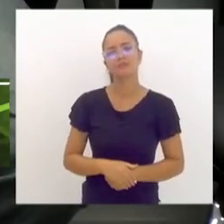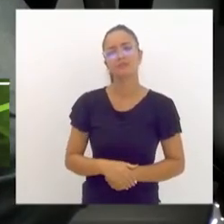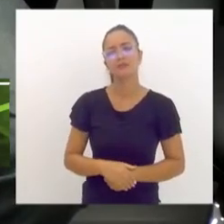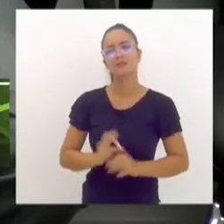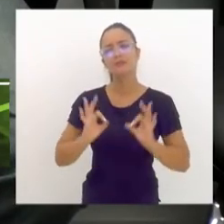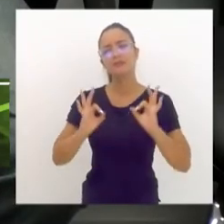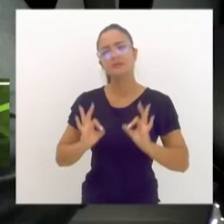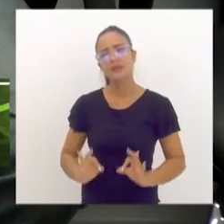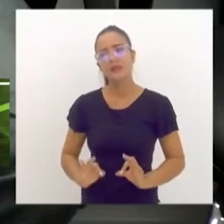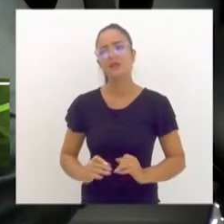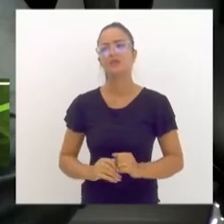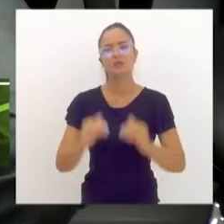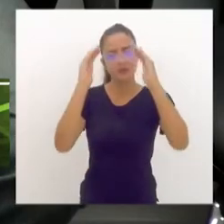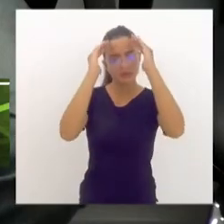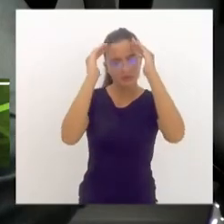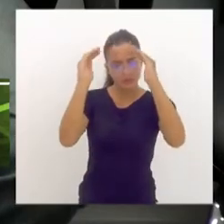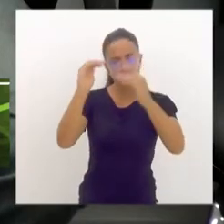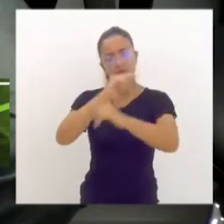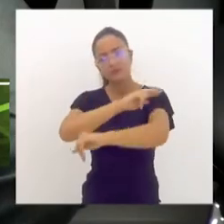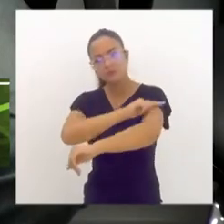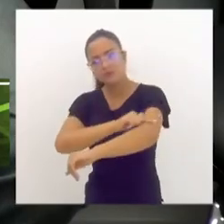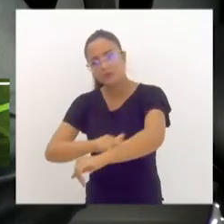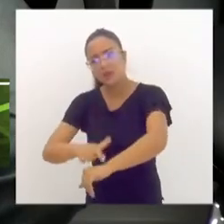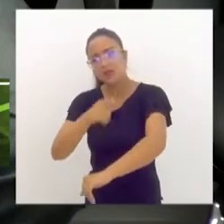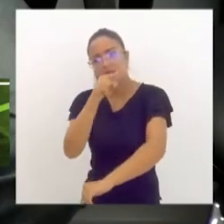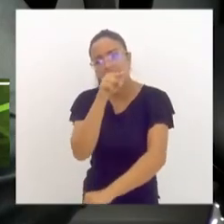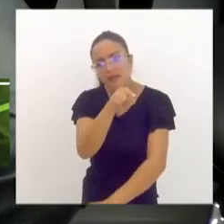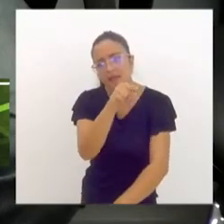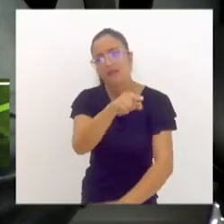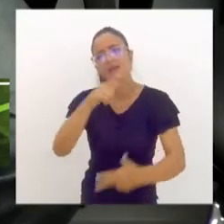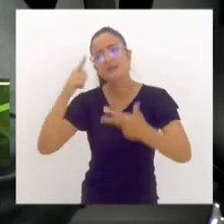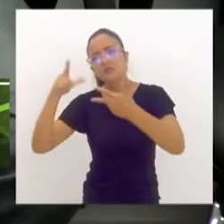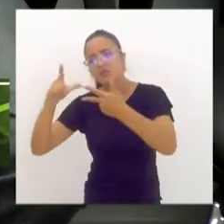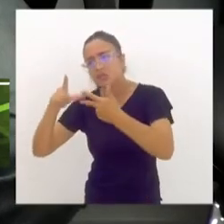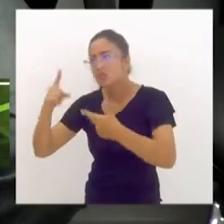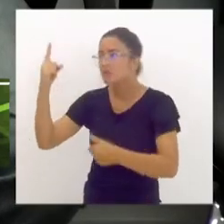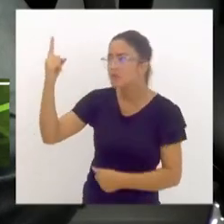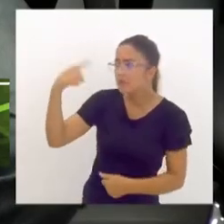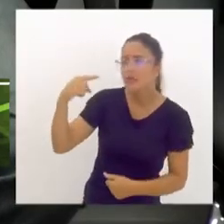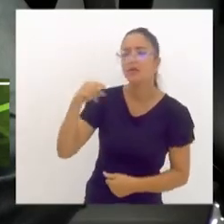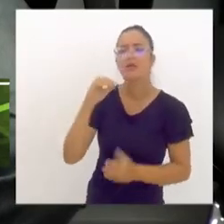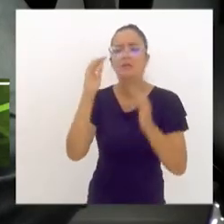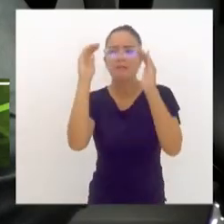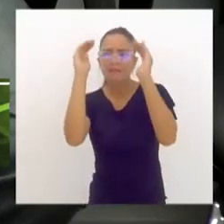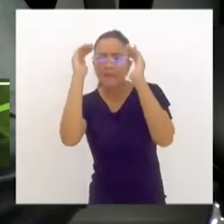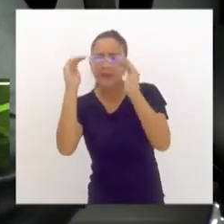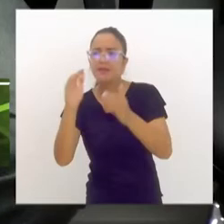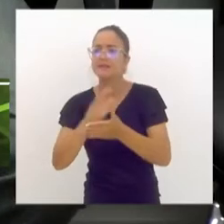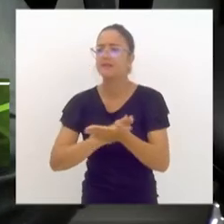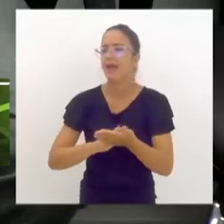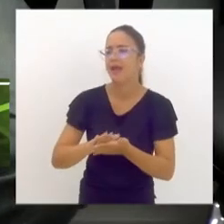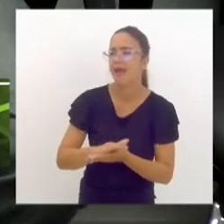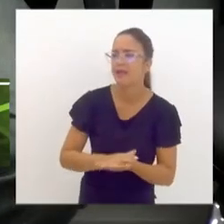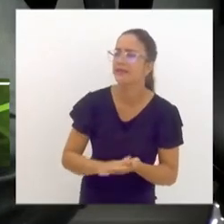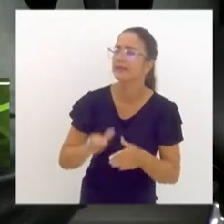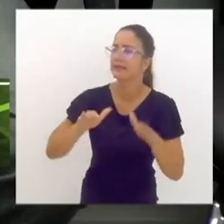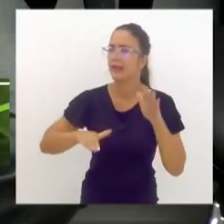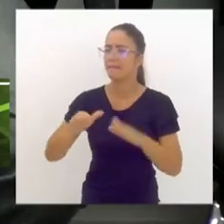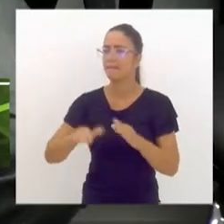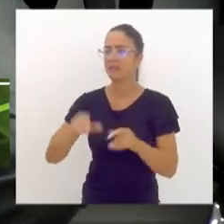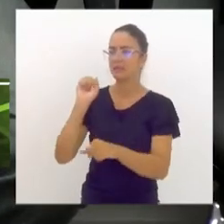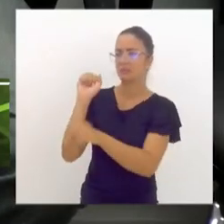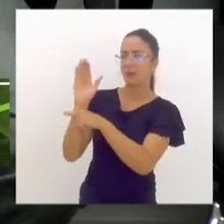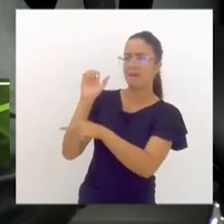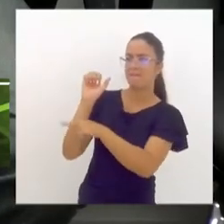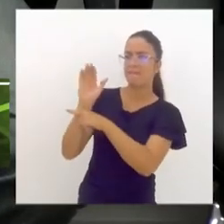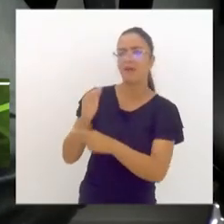obediência que o legislativo, como representante da sociedade, impõe e pede para que realmente nós possamos trabalhar